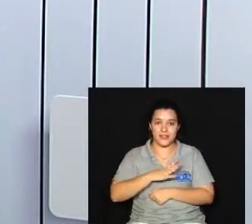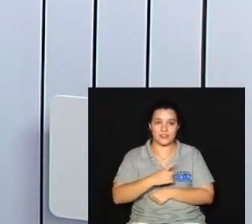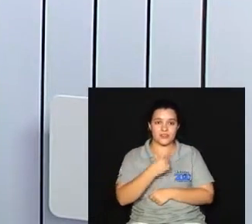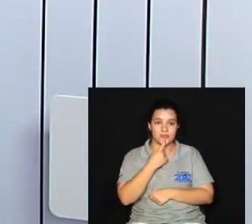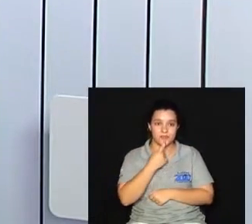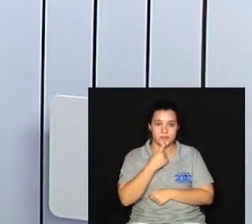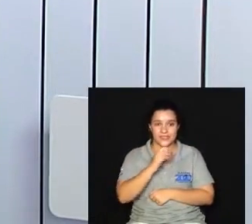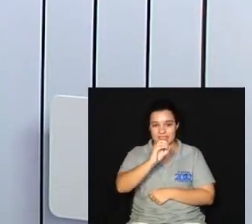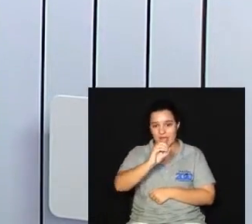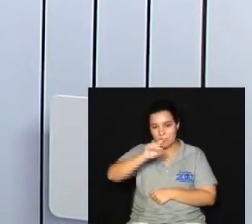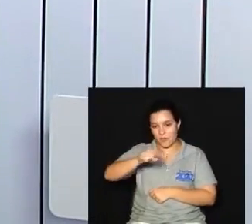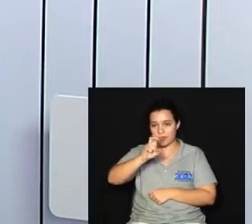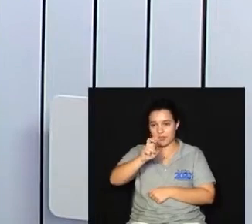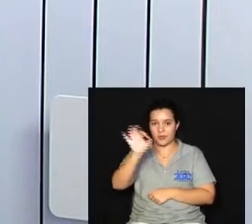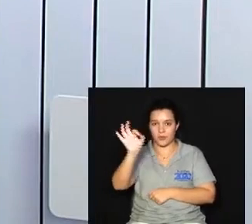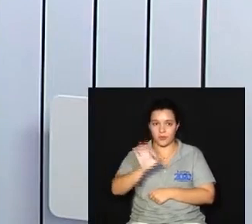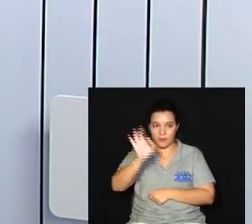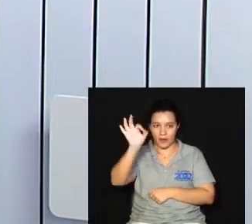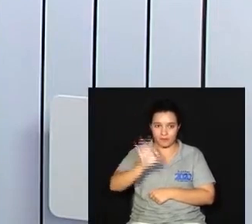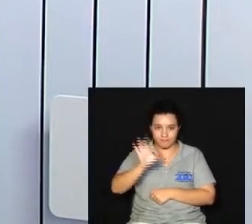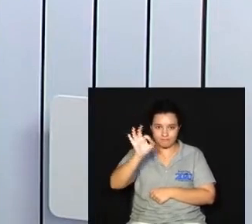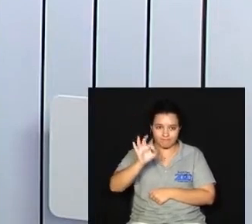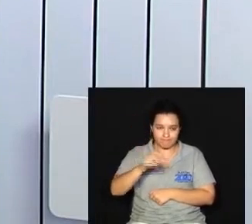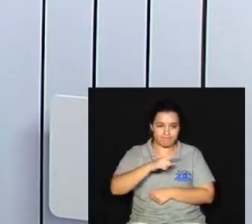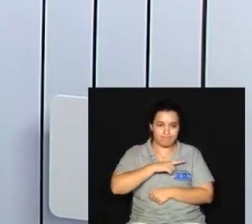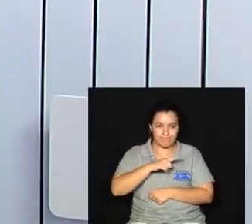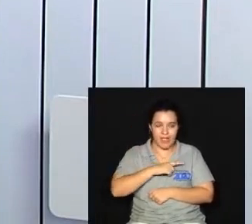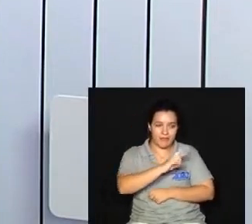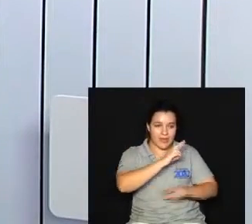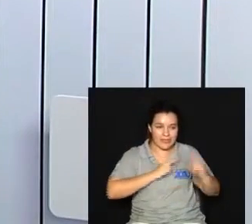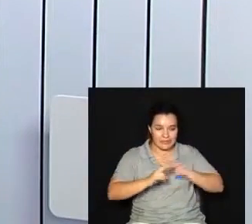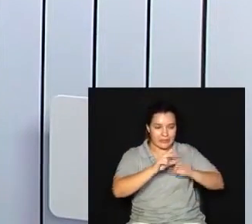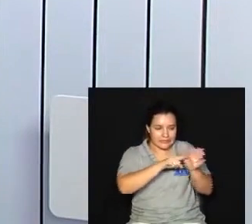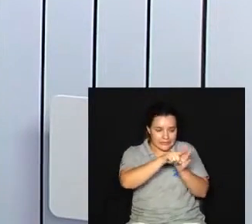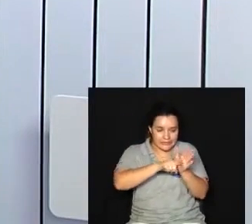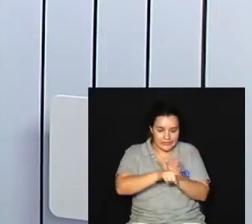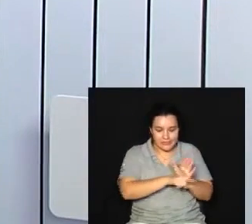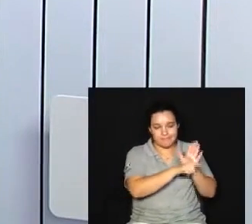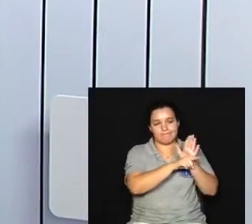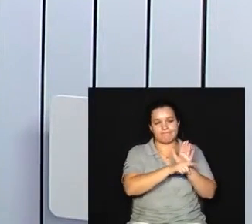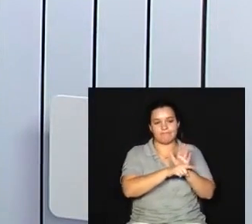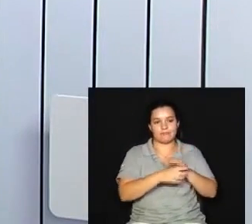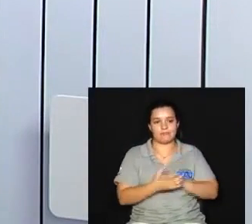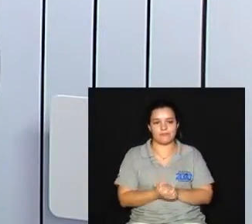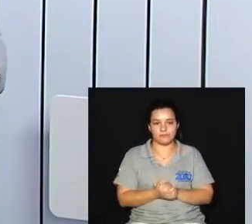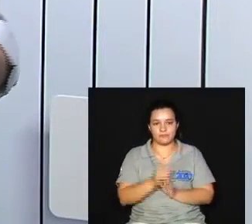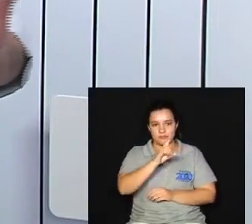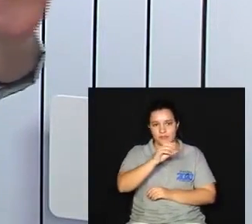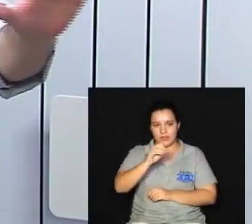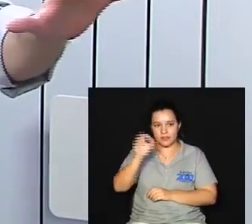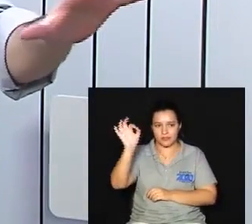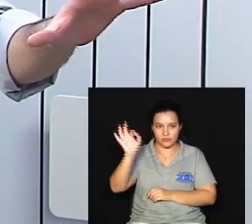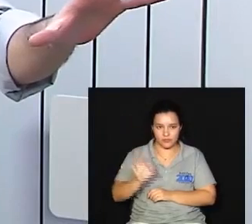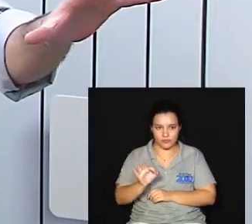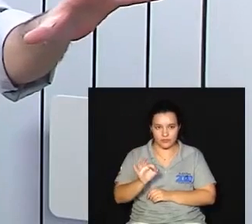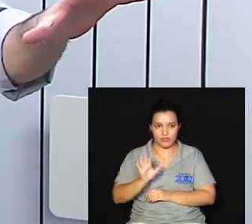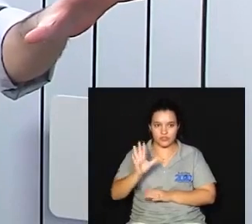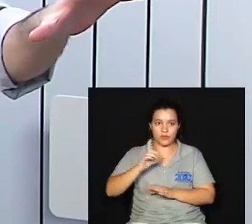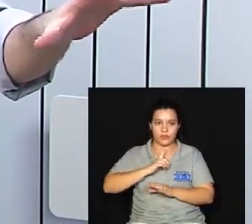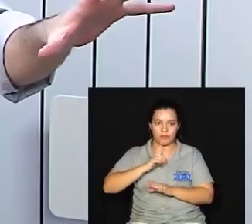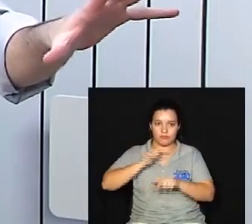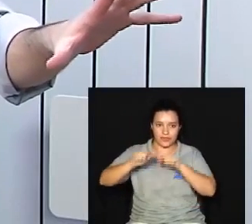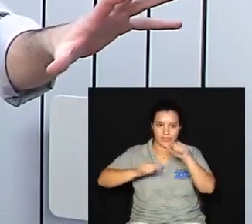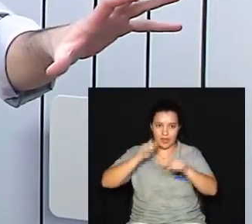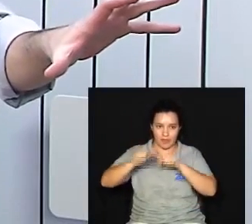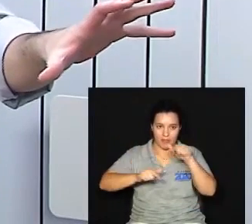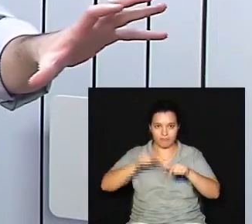com 0,5% das urnas apuradas, mas claro que 100% já foi concluído o